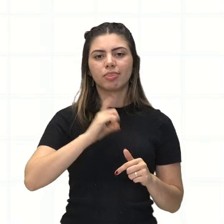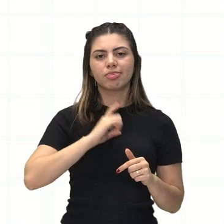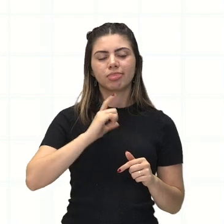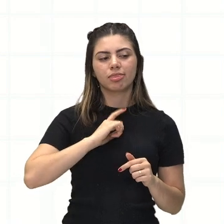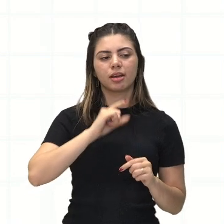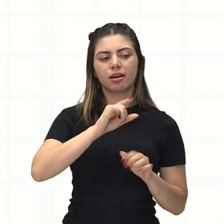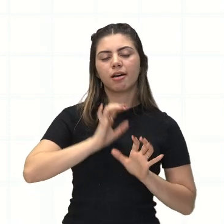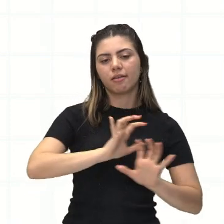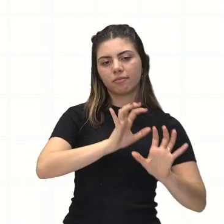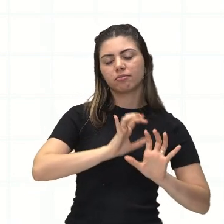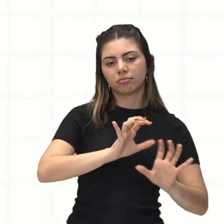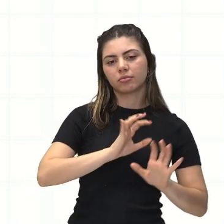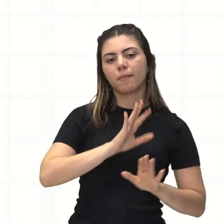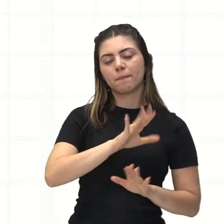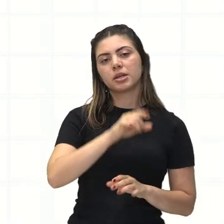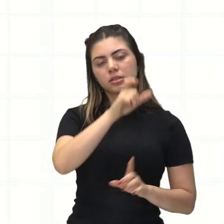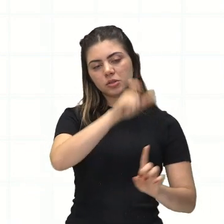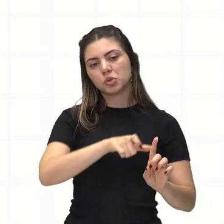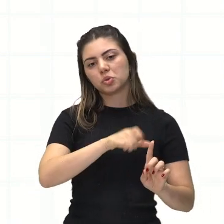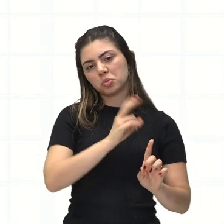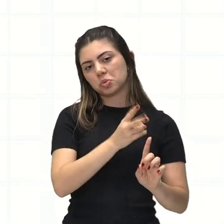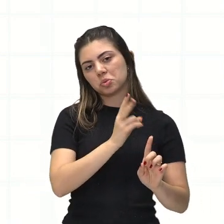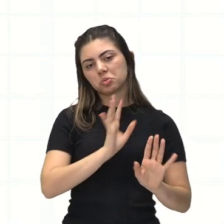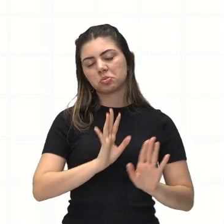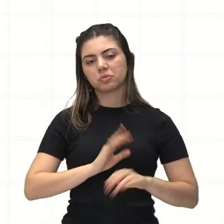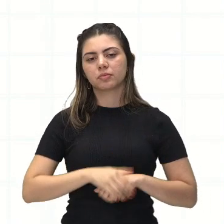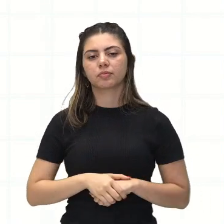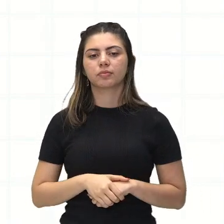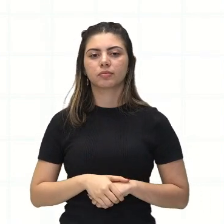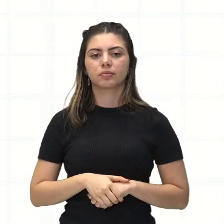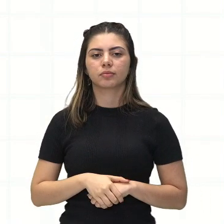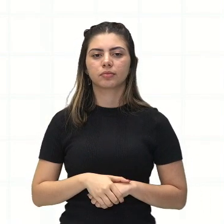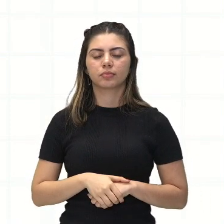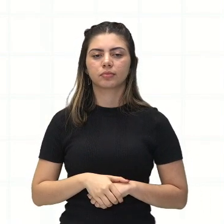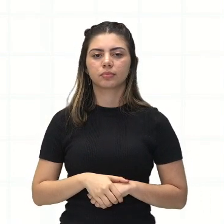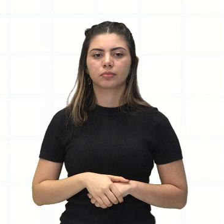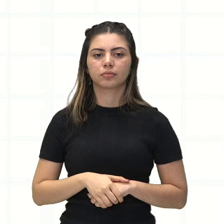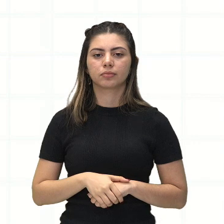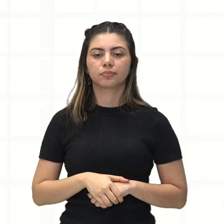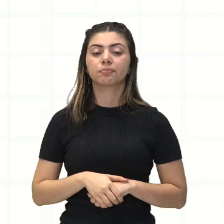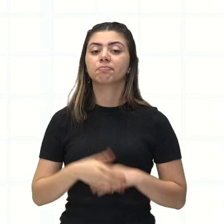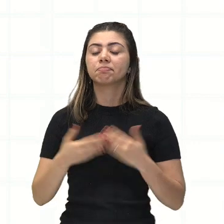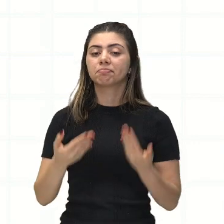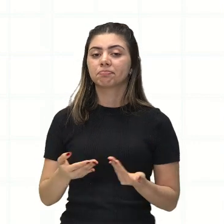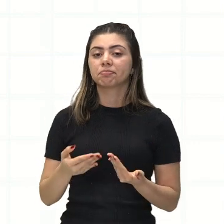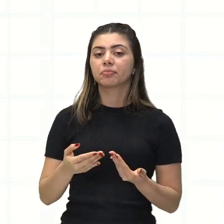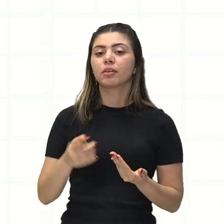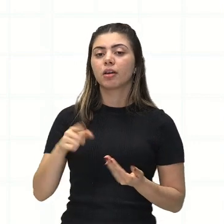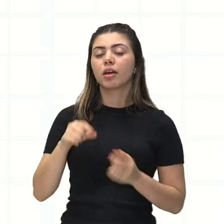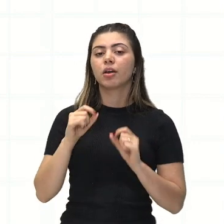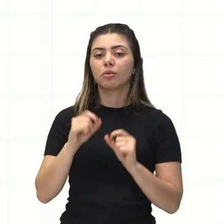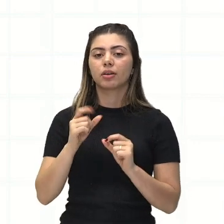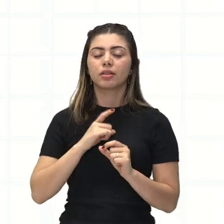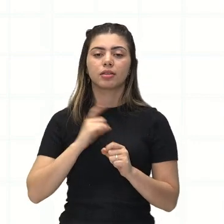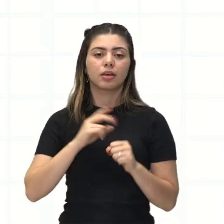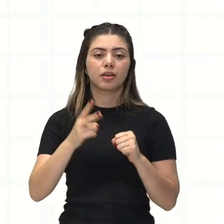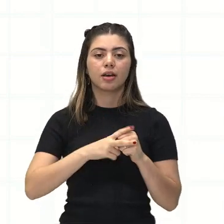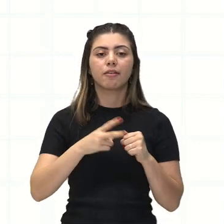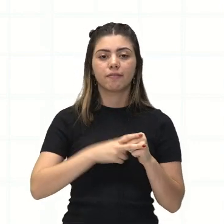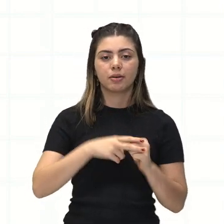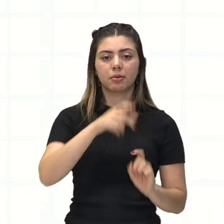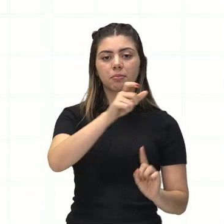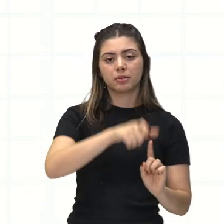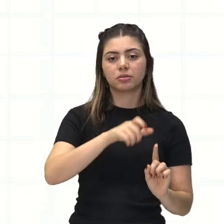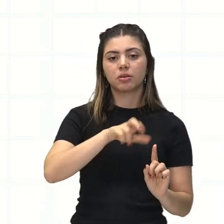mas continua na posição de sujeito. A gente vai ver como é que funciona. A voz passiva é uma construção verbal em que o sujeito da frase